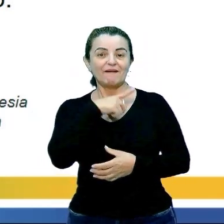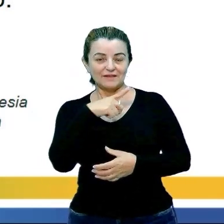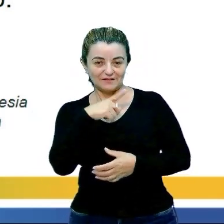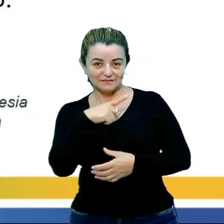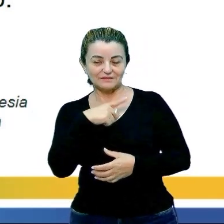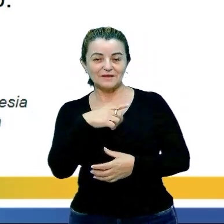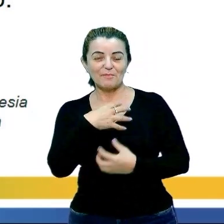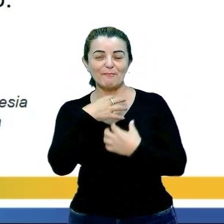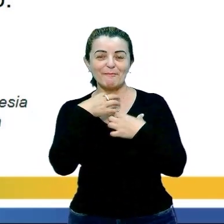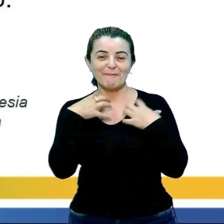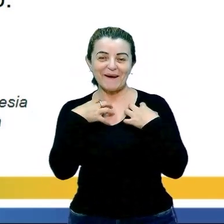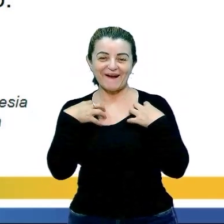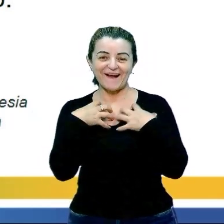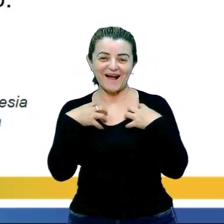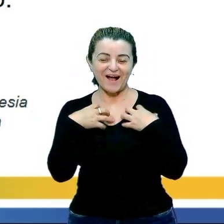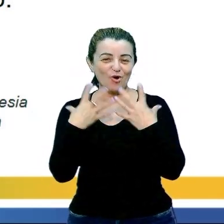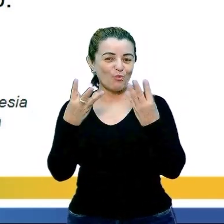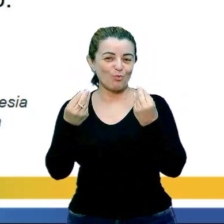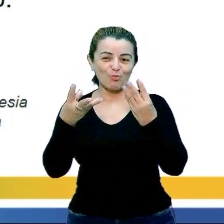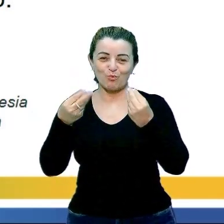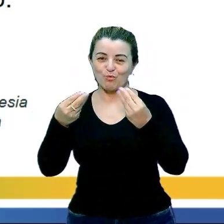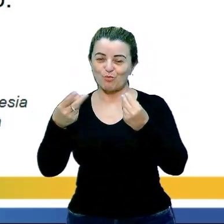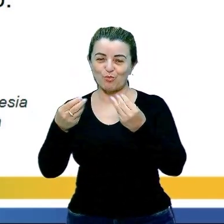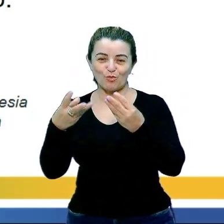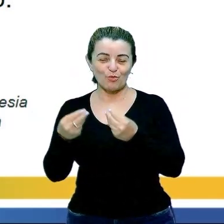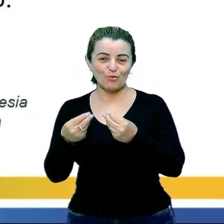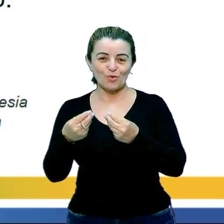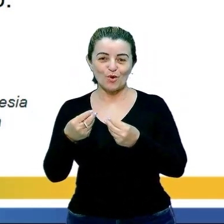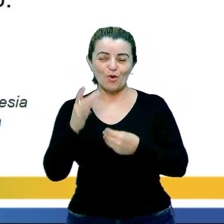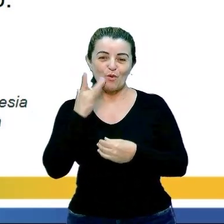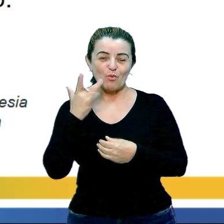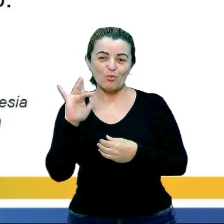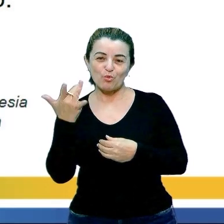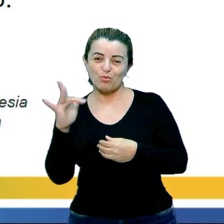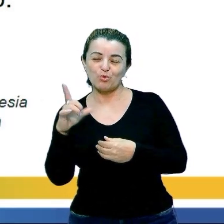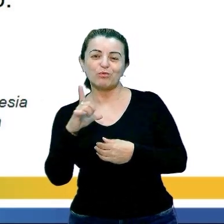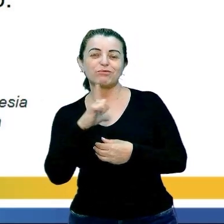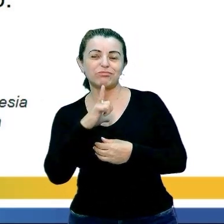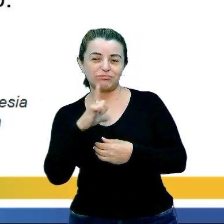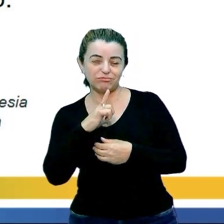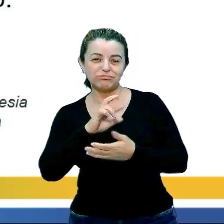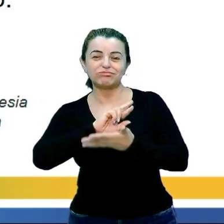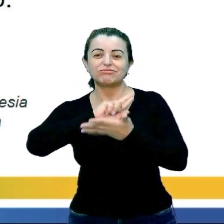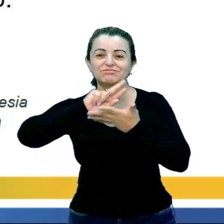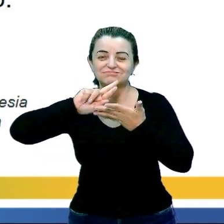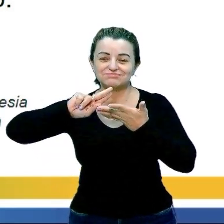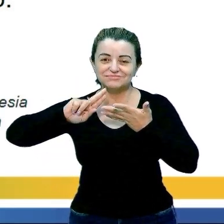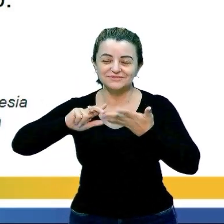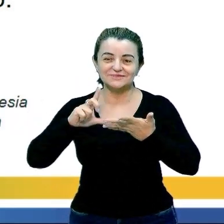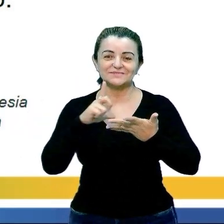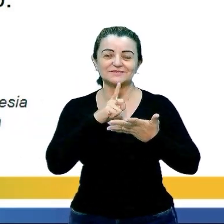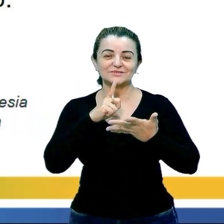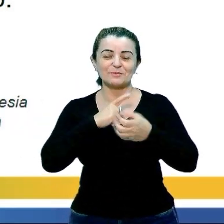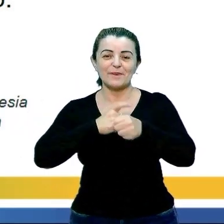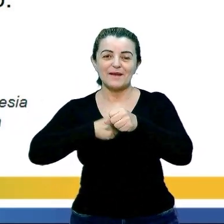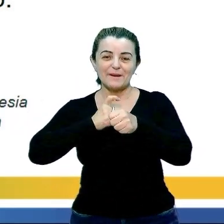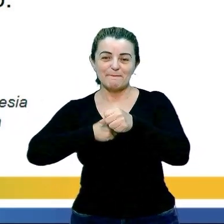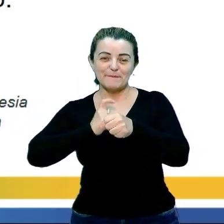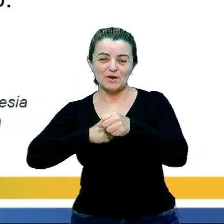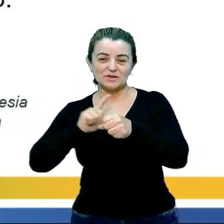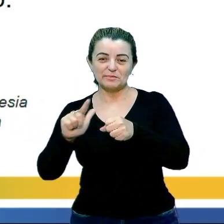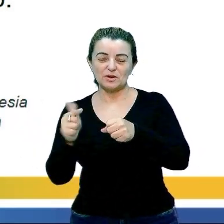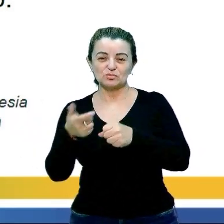Tem macaco até demais, diamantes tem à vontade. Esmeralda é para os